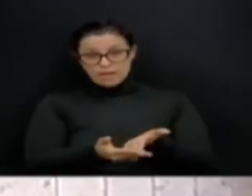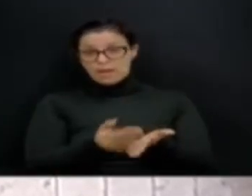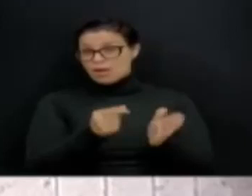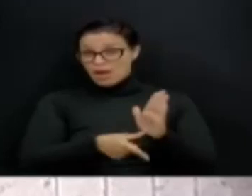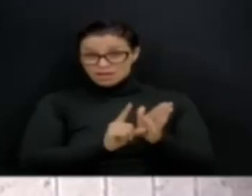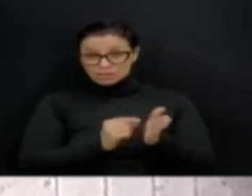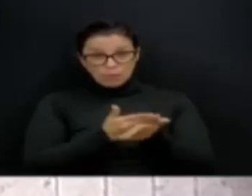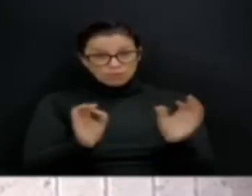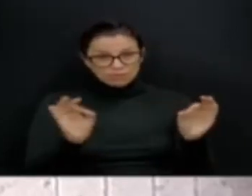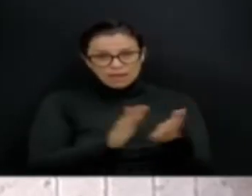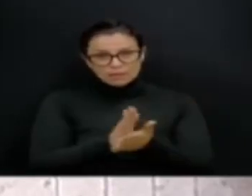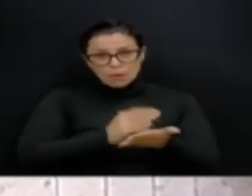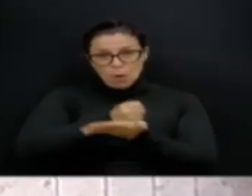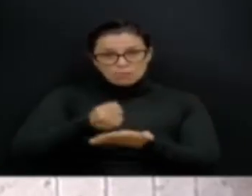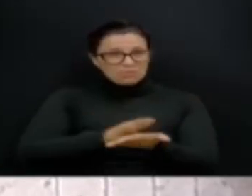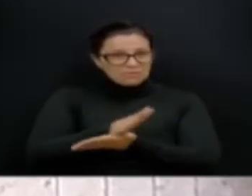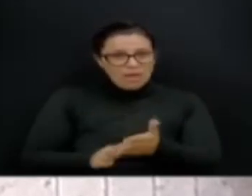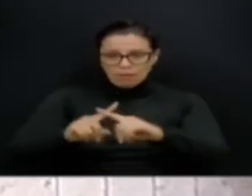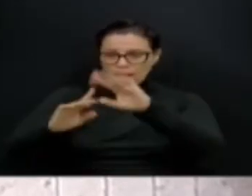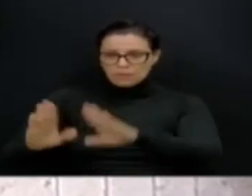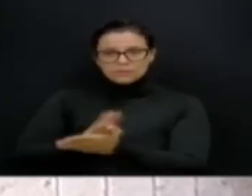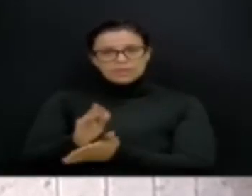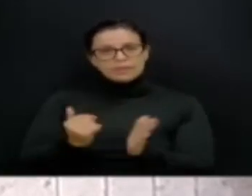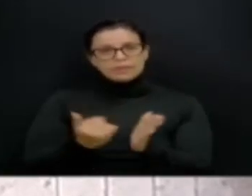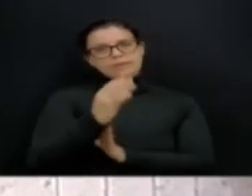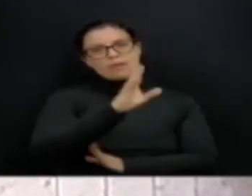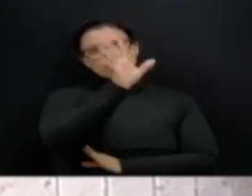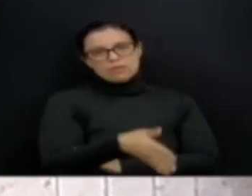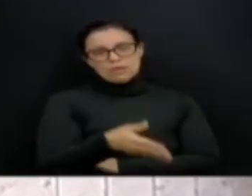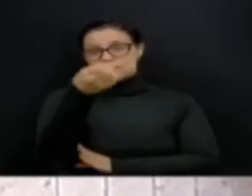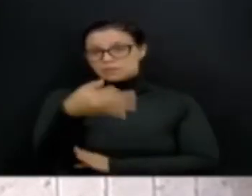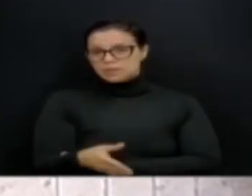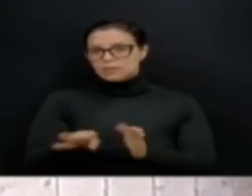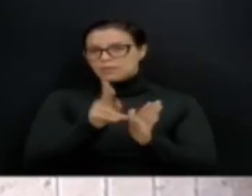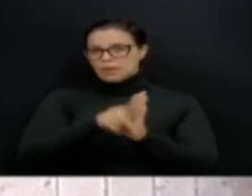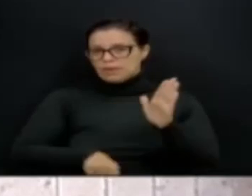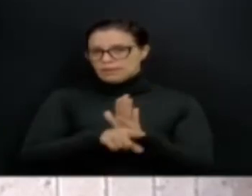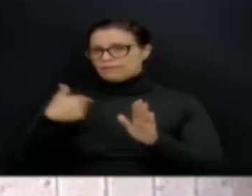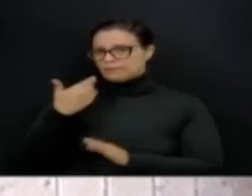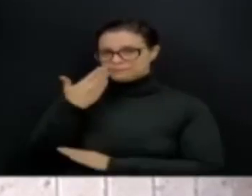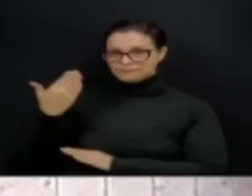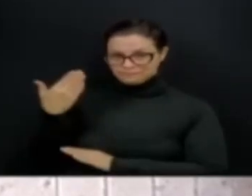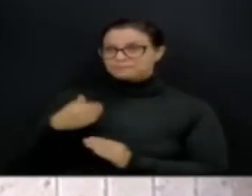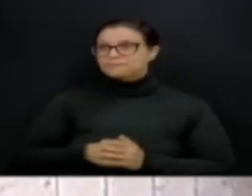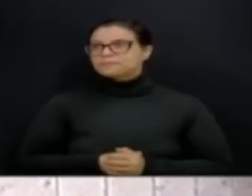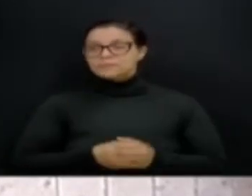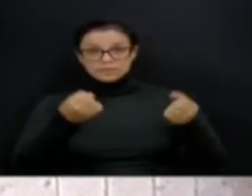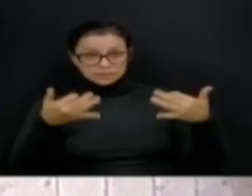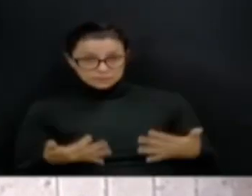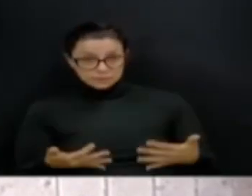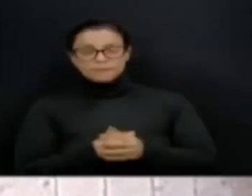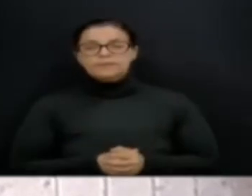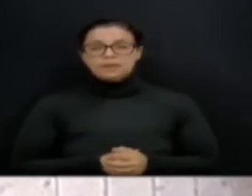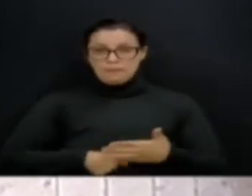funcionar ou mesmo antes de ir para o leilão. E o que fala esse projeto, a nota técnica? Que as